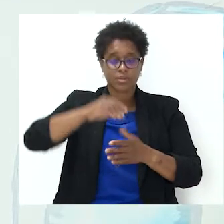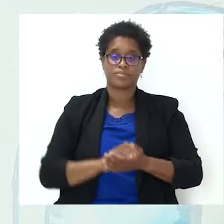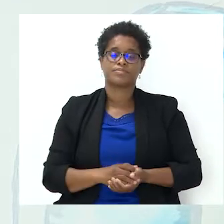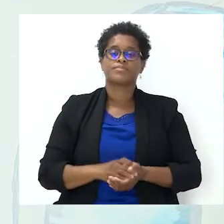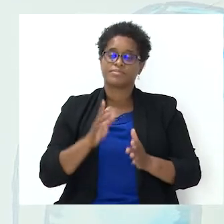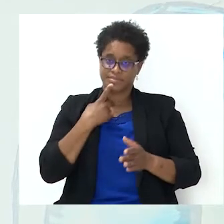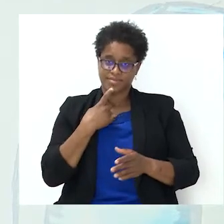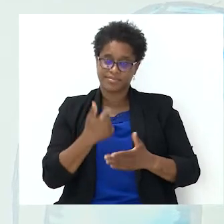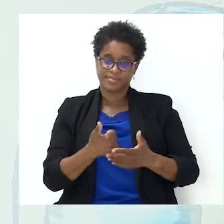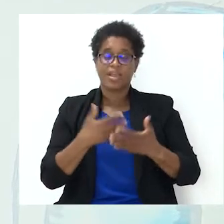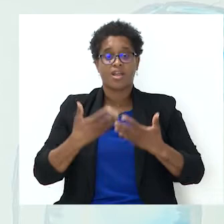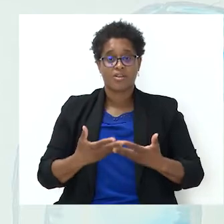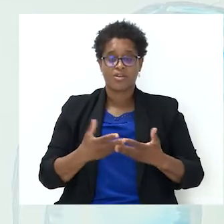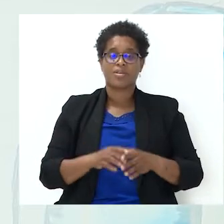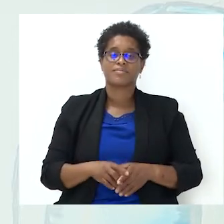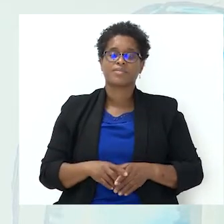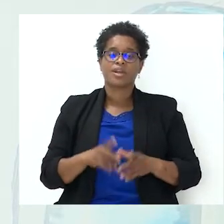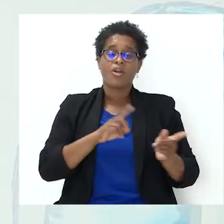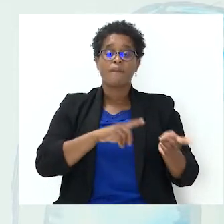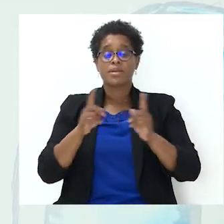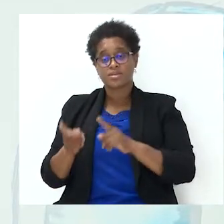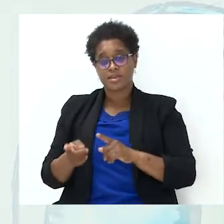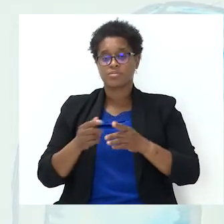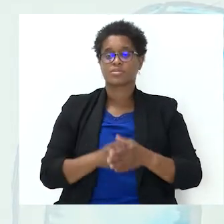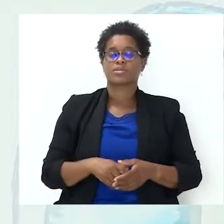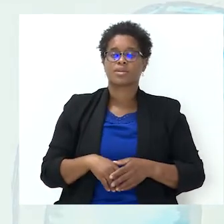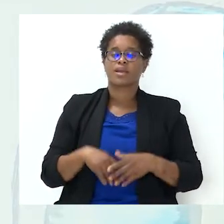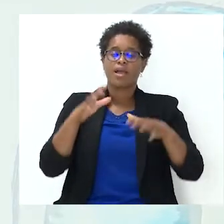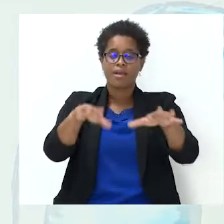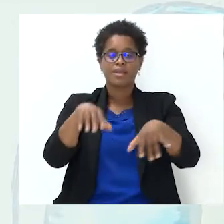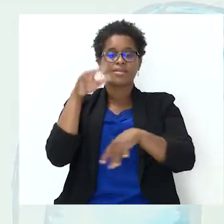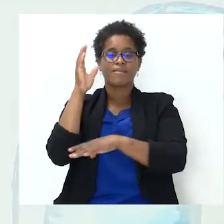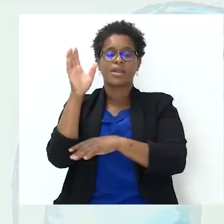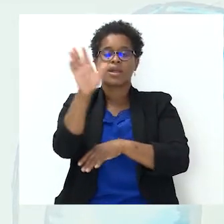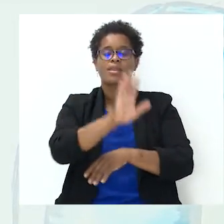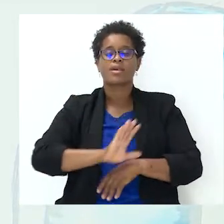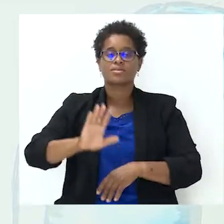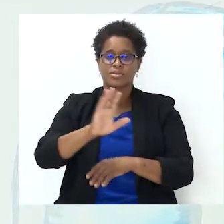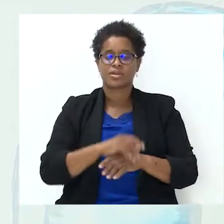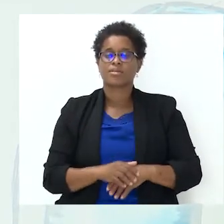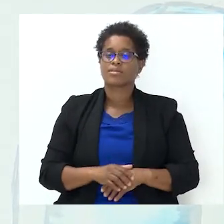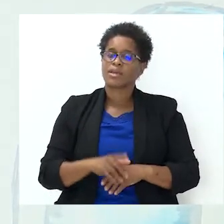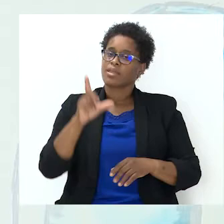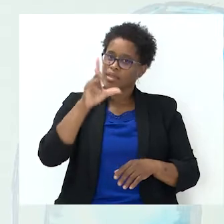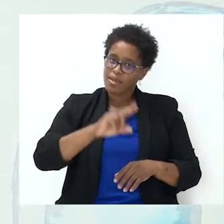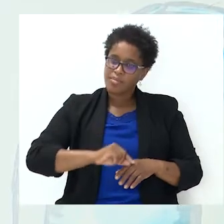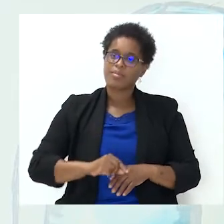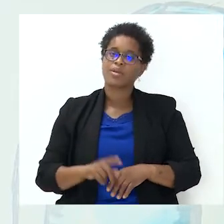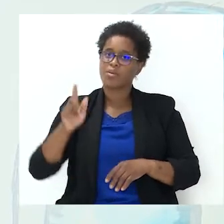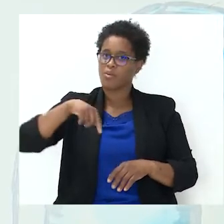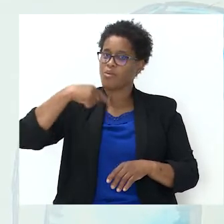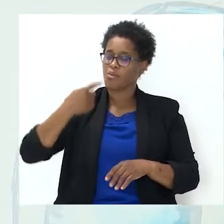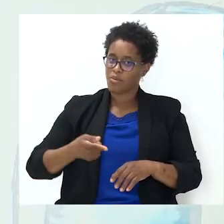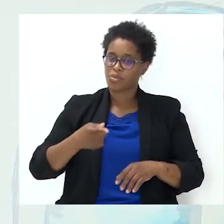República, certo? Agora, passemos para a Assembleia Nacional, que é também um